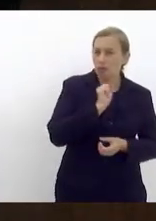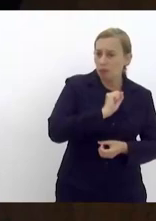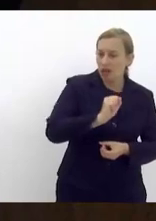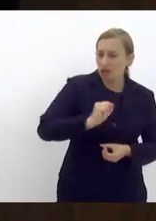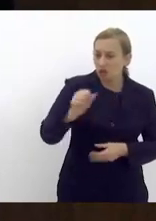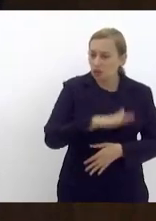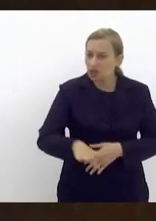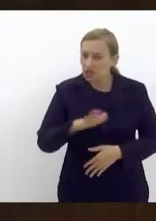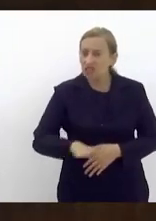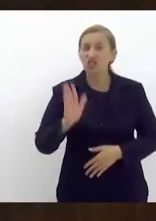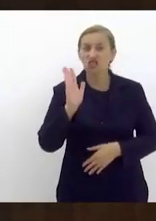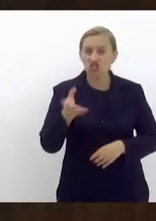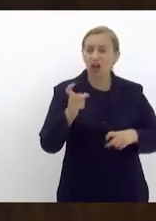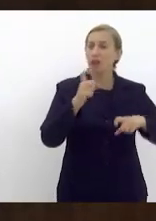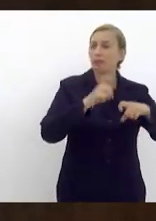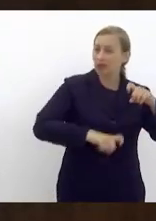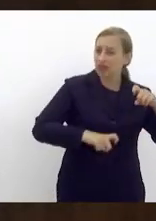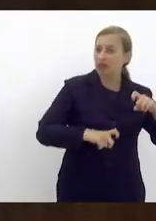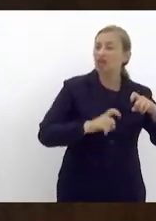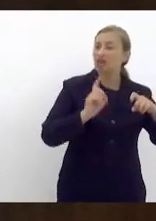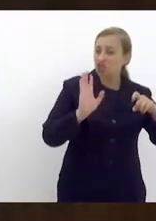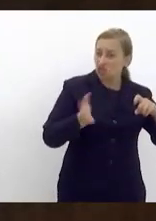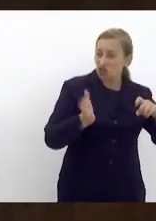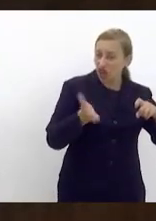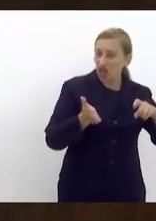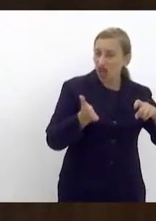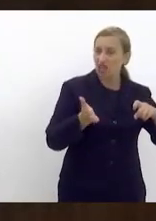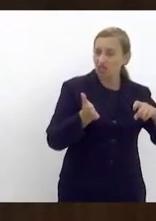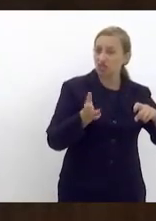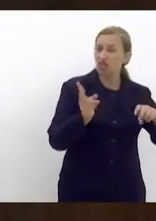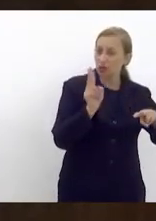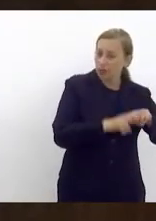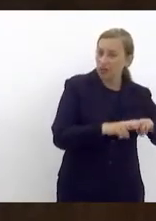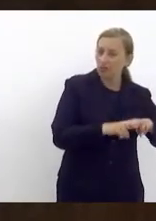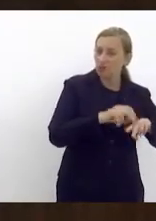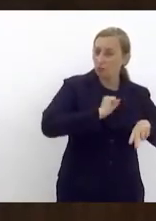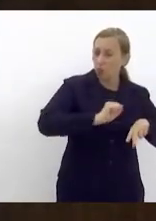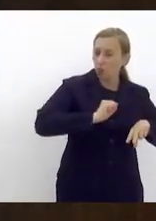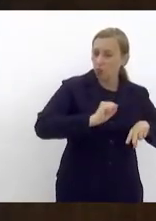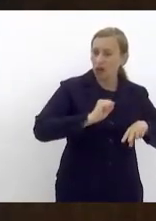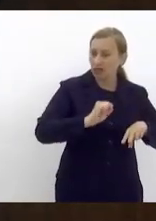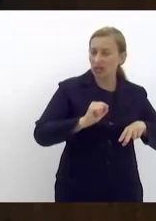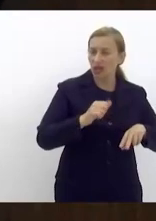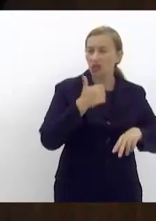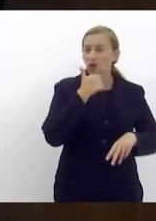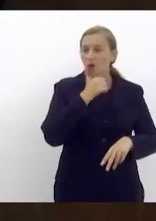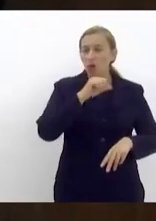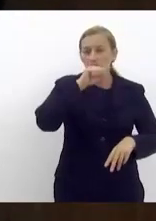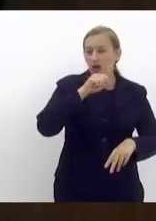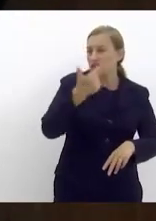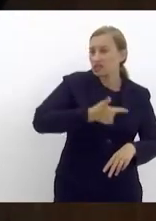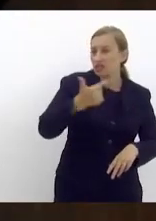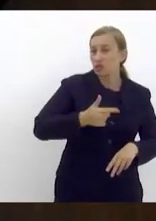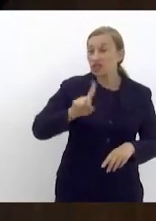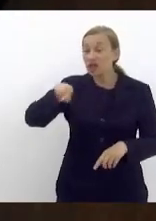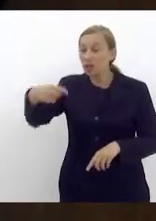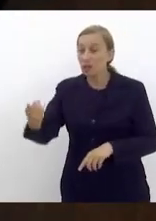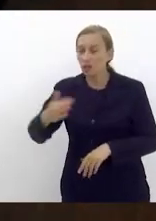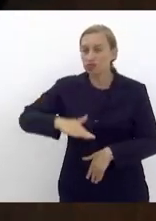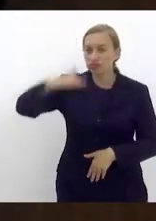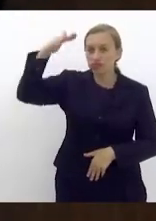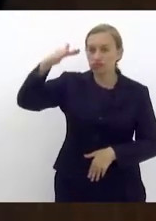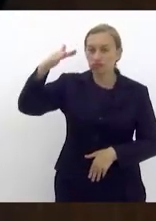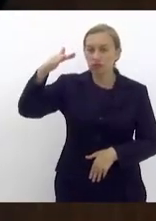preso como menor por ter esfaqueado o padrasto. Depois, quando adulto, foi preso por